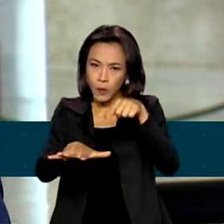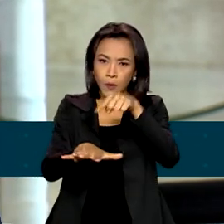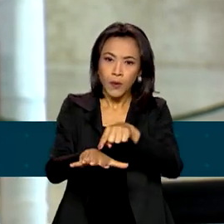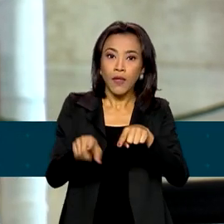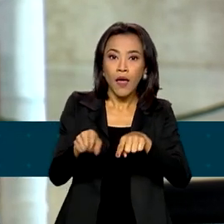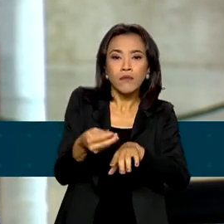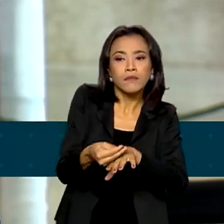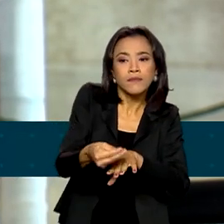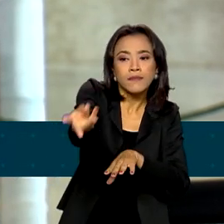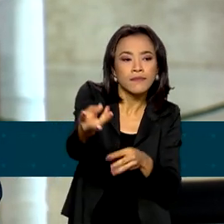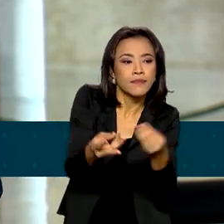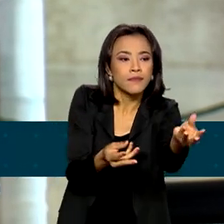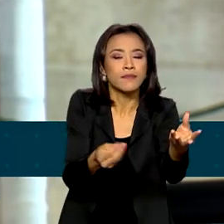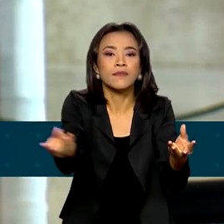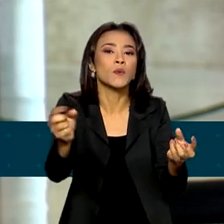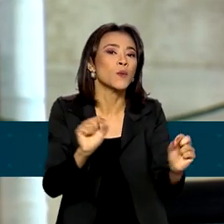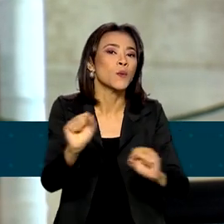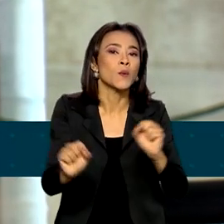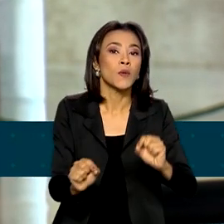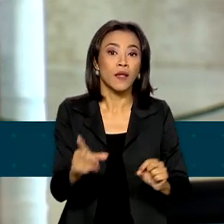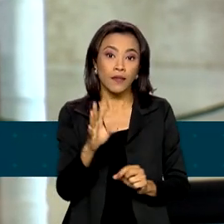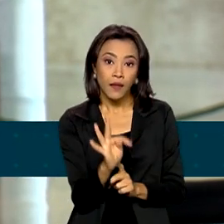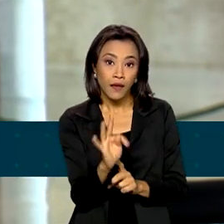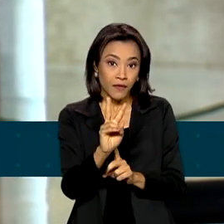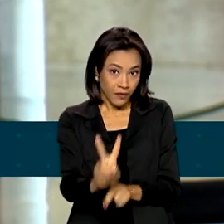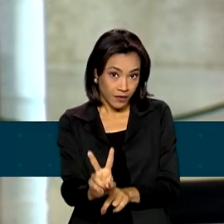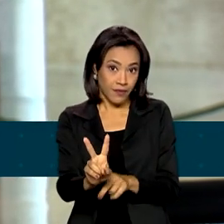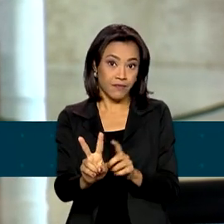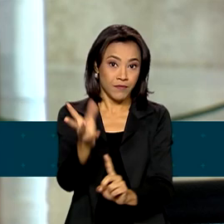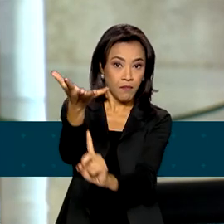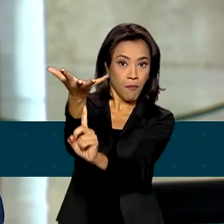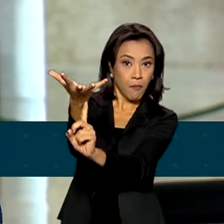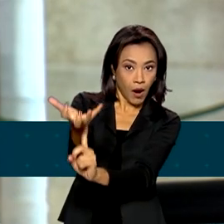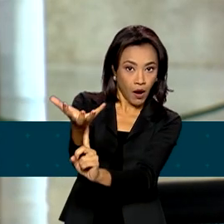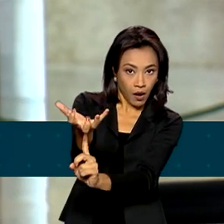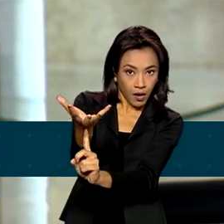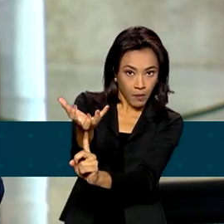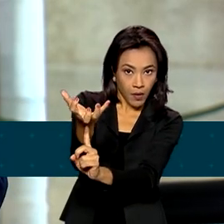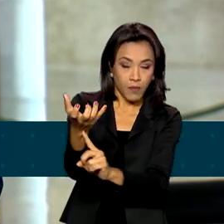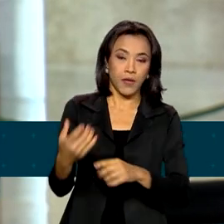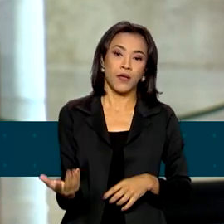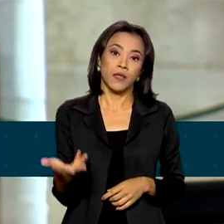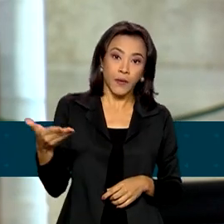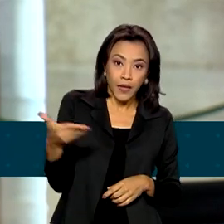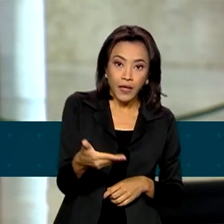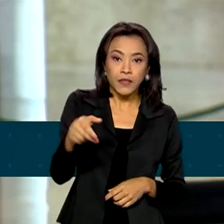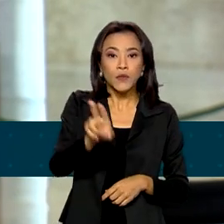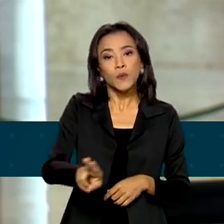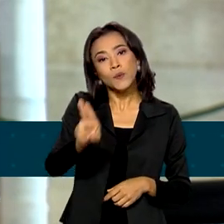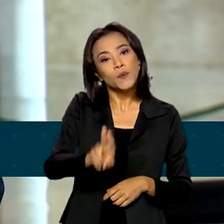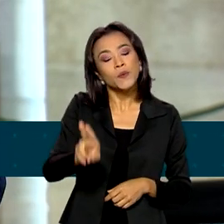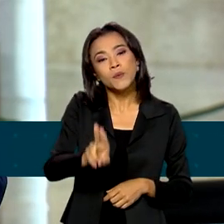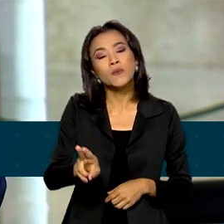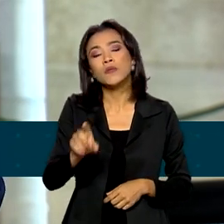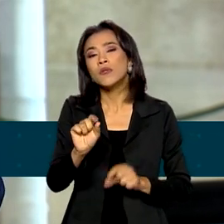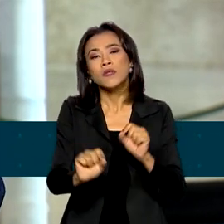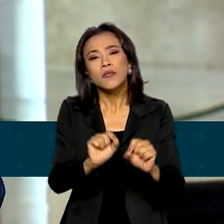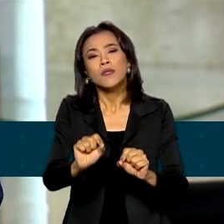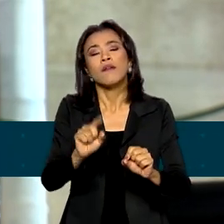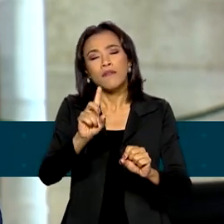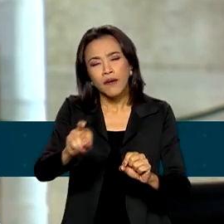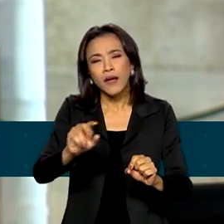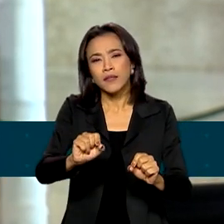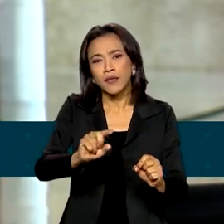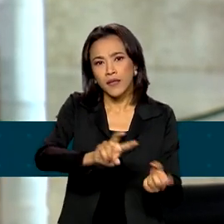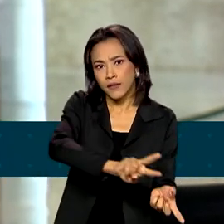para transmissão é do sinal da TV parabólicas né E essa transmissão o uso pela serviço parabólicas e deve